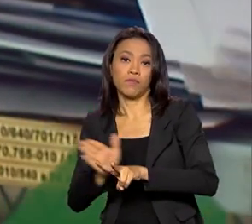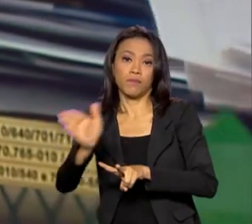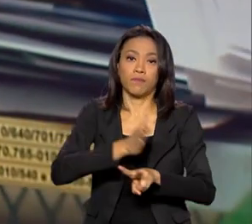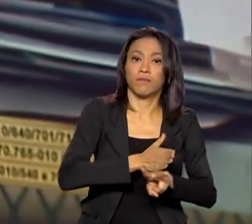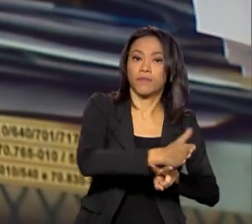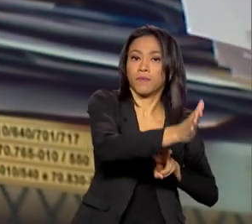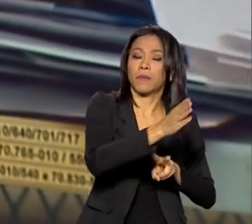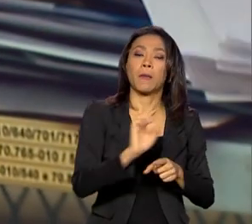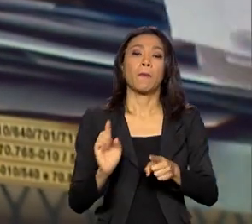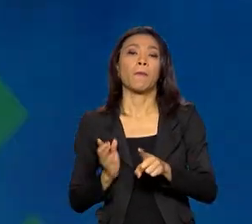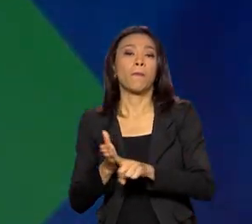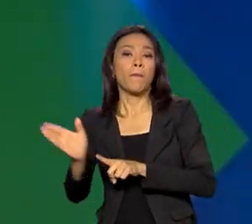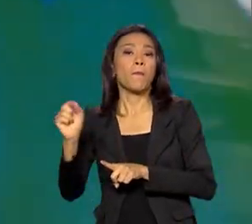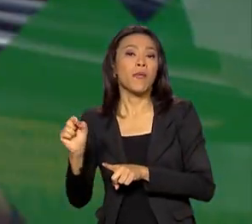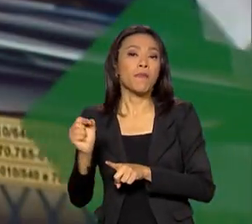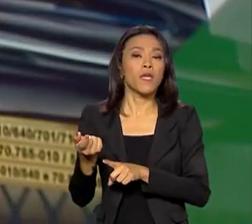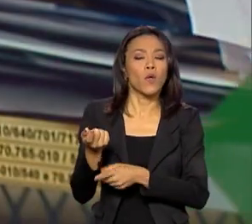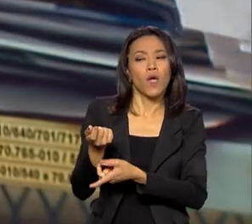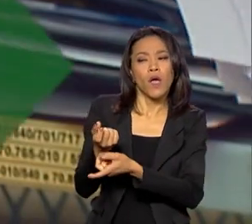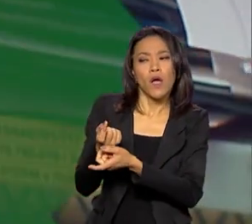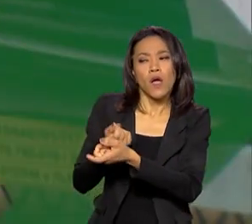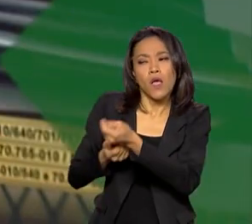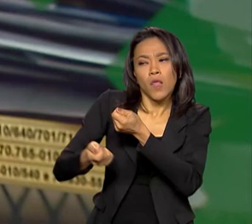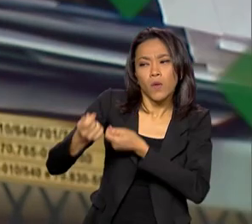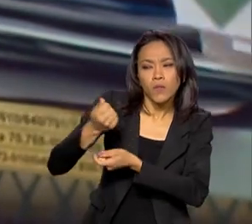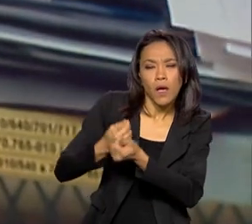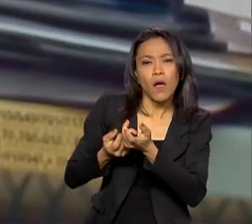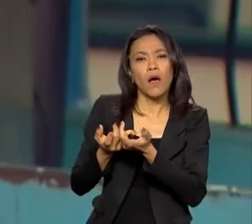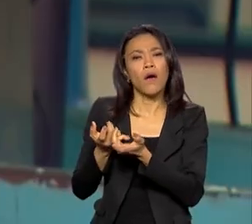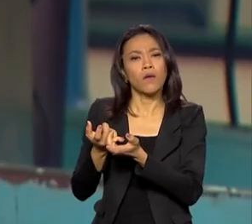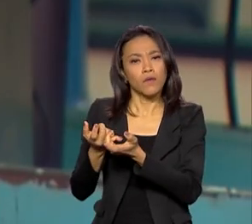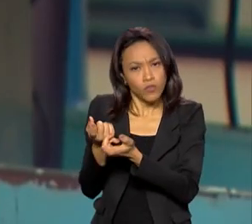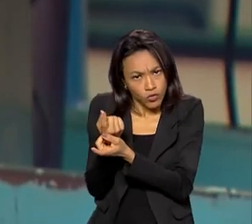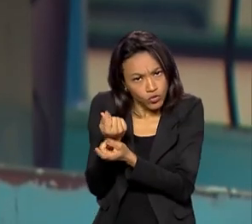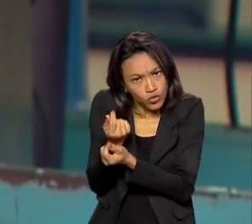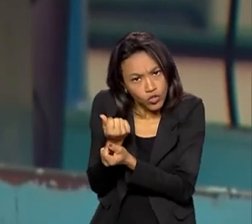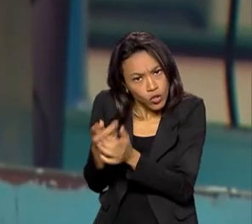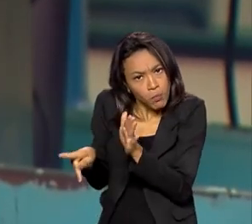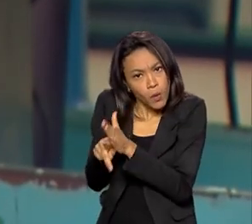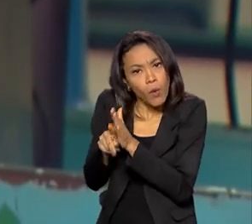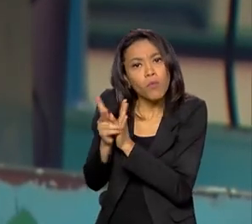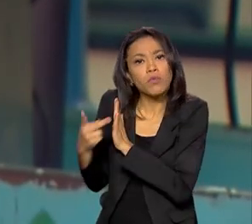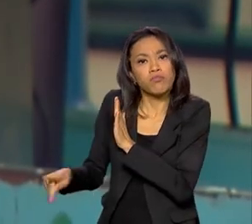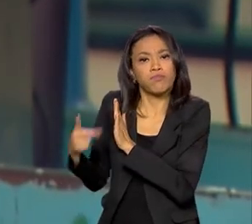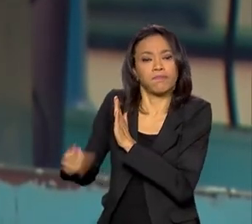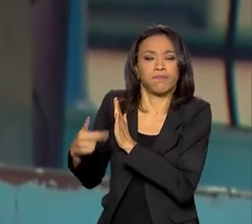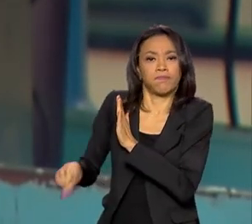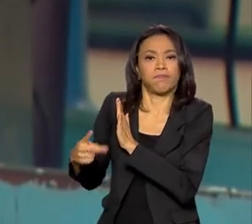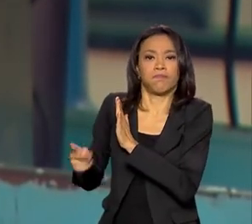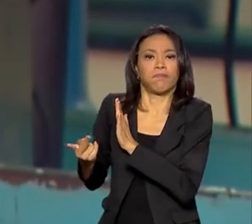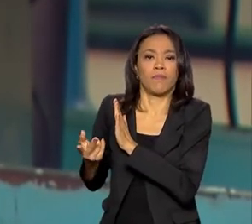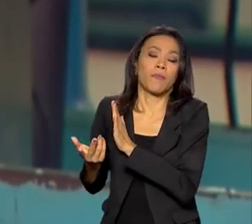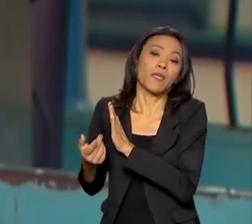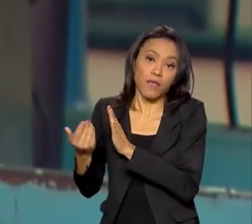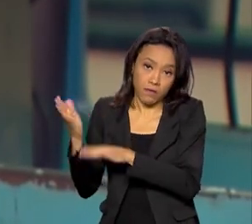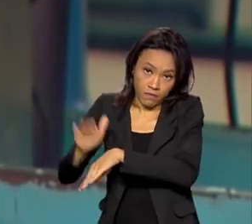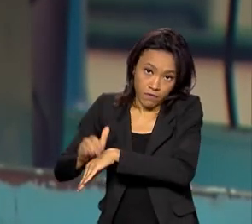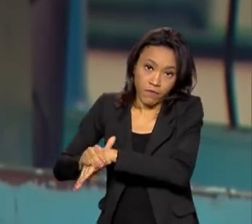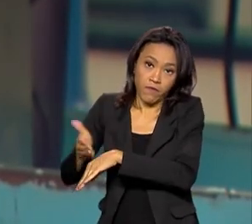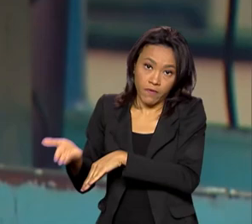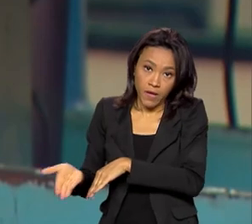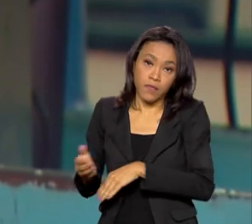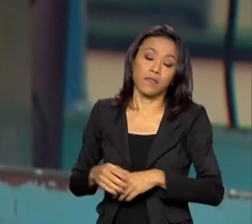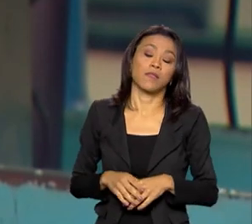papel negocial, comercial, de sustentar pelos seus negócios, né, que realizam. E